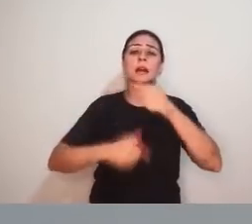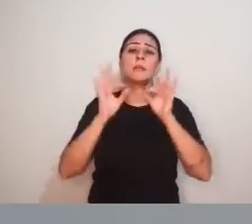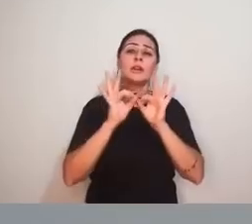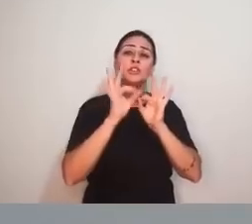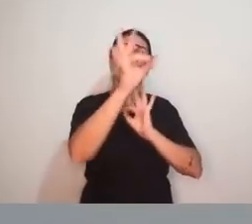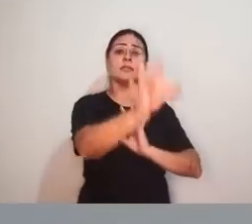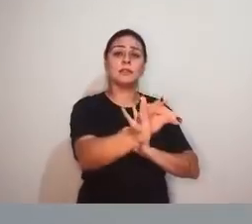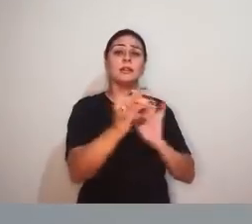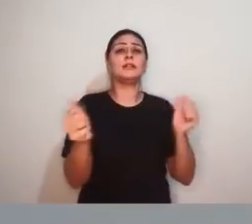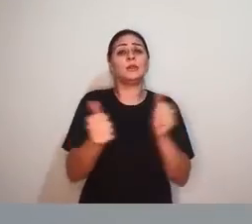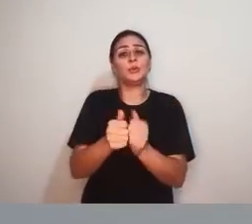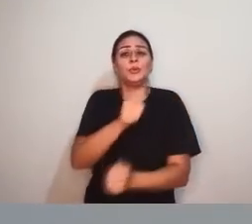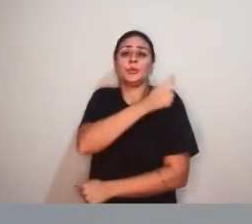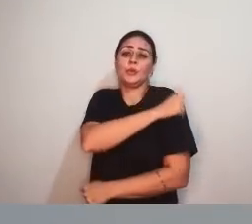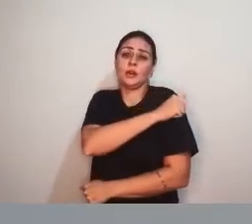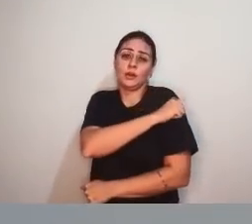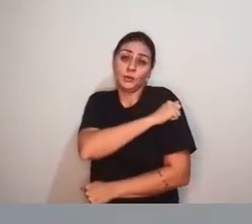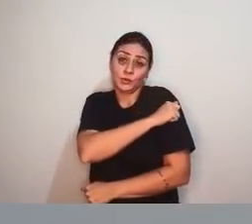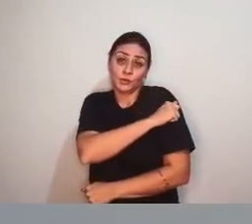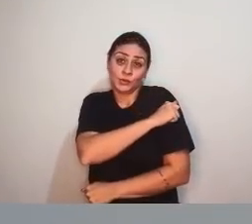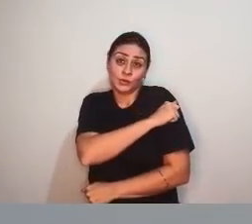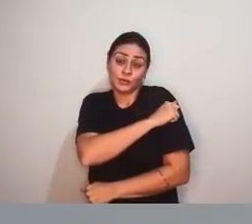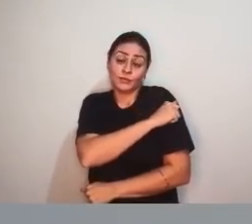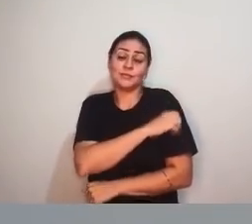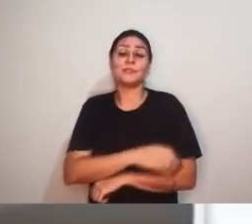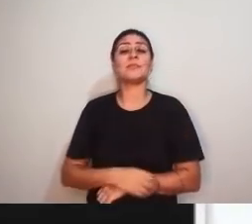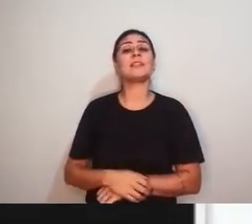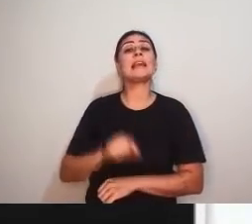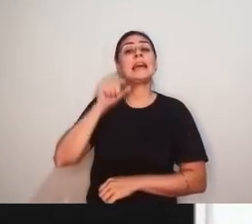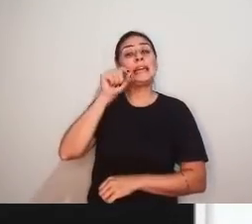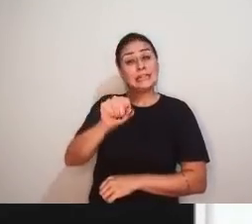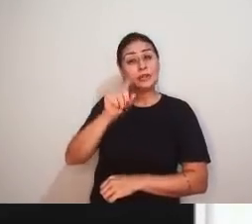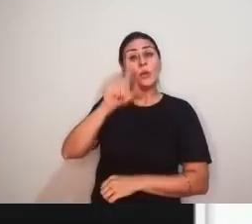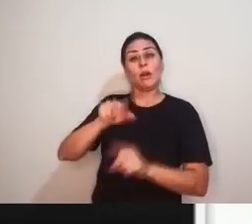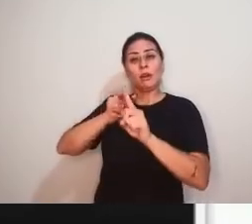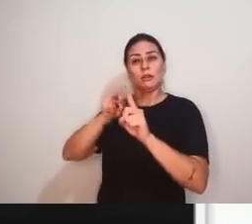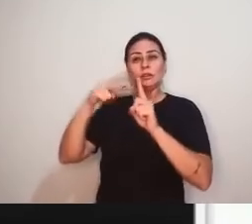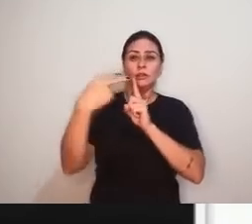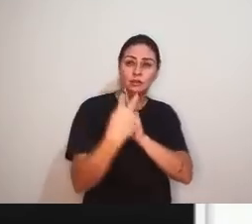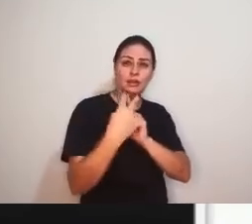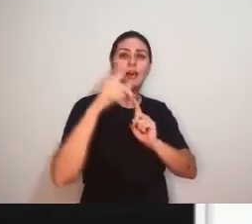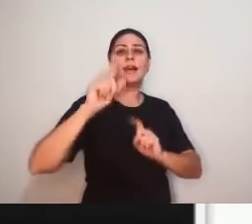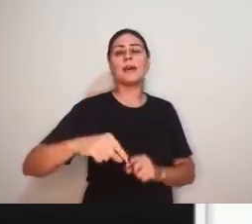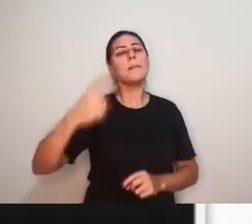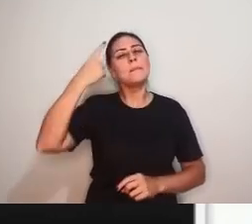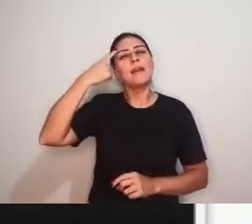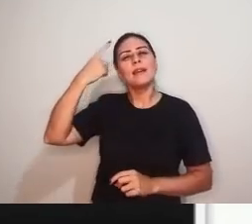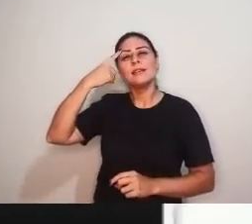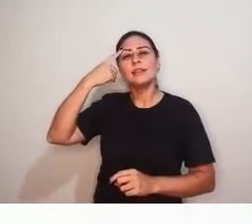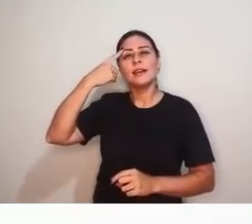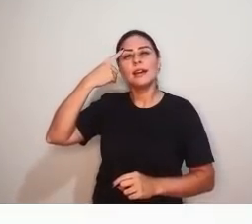usar para fazer trabalhos à distância com os nossos alunos. Tá? Então, isso do ponto de vista